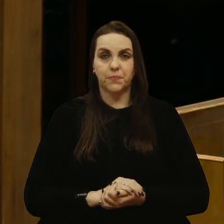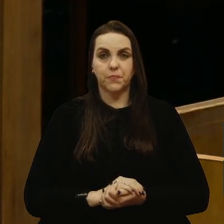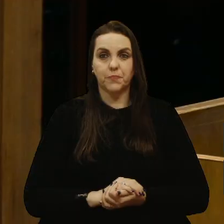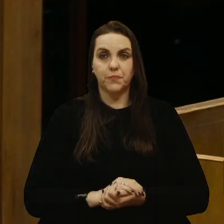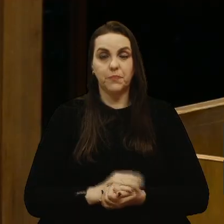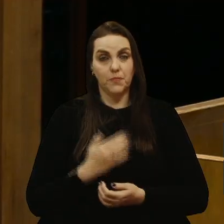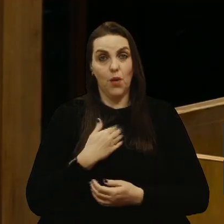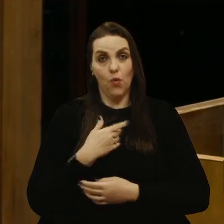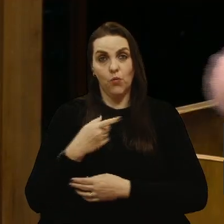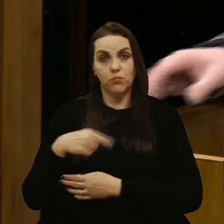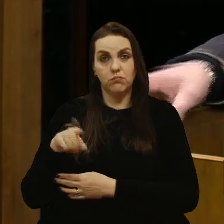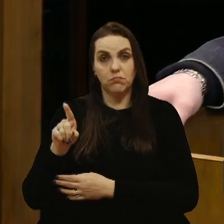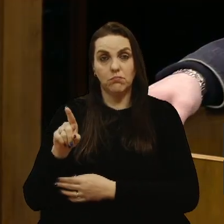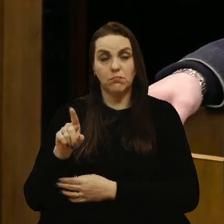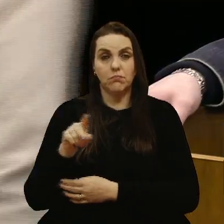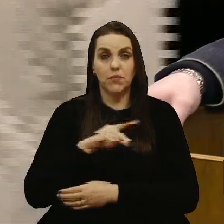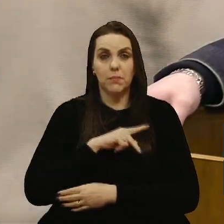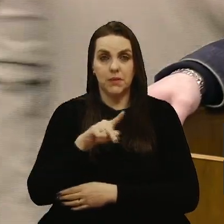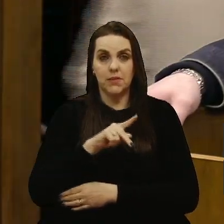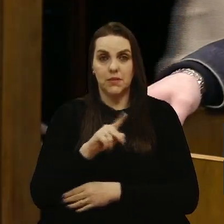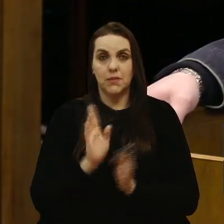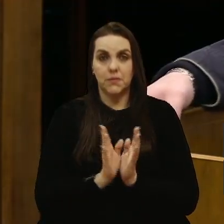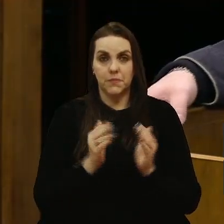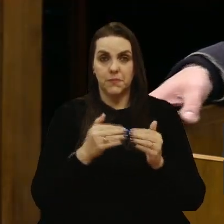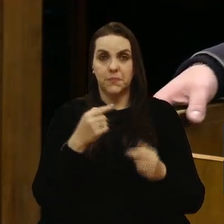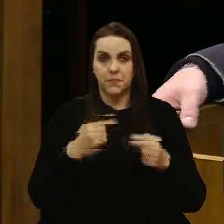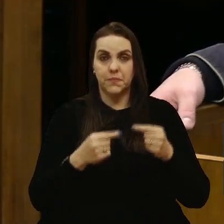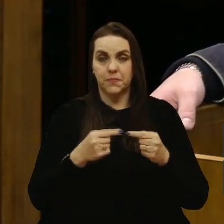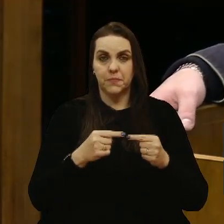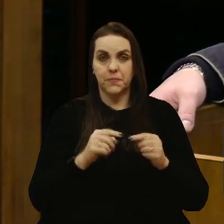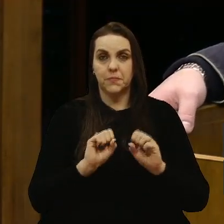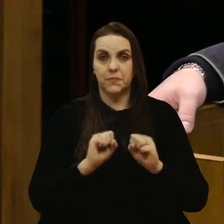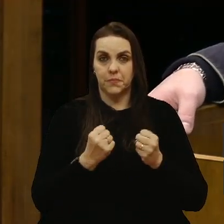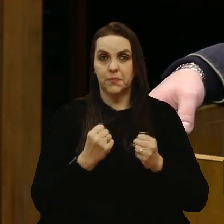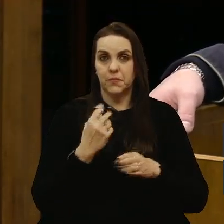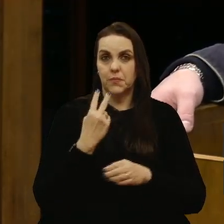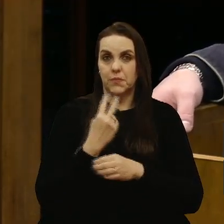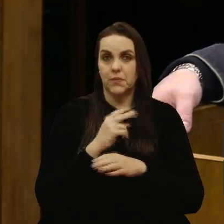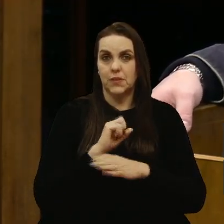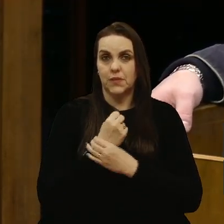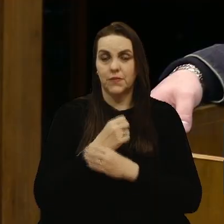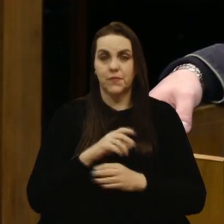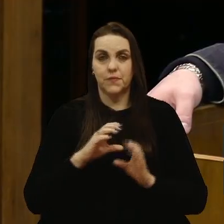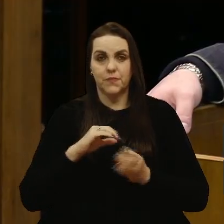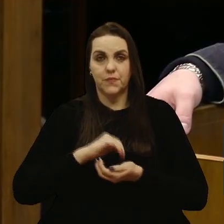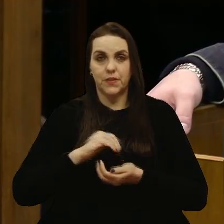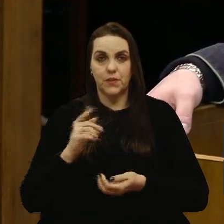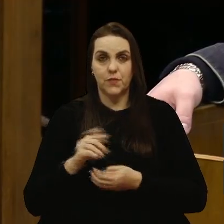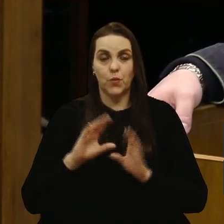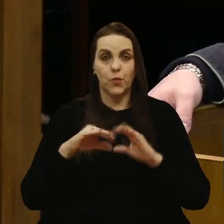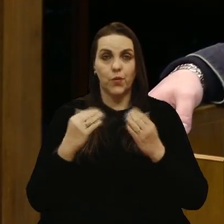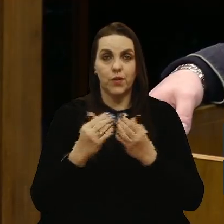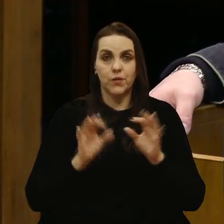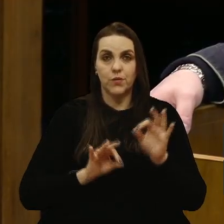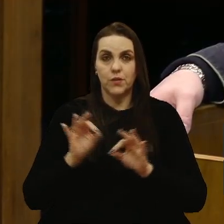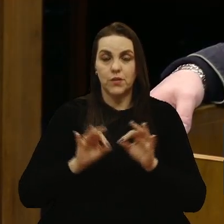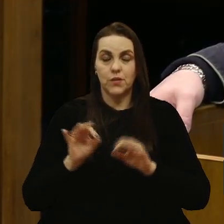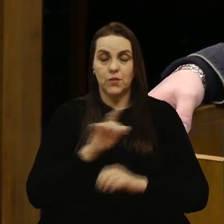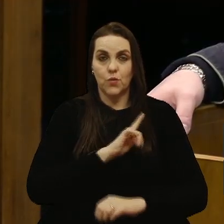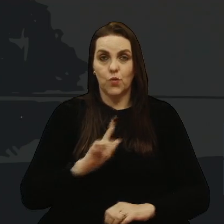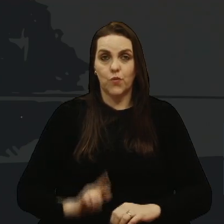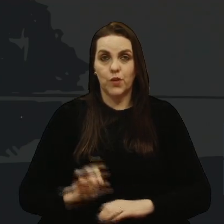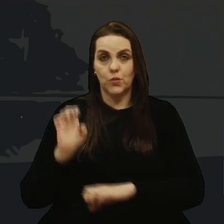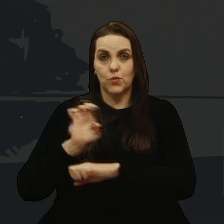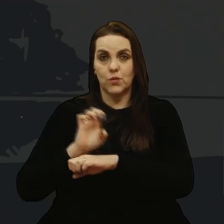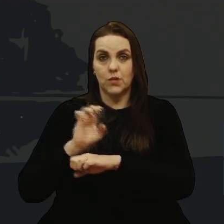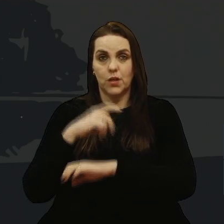Estive lá na condição de presidente da Frente Parlamentar de Proteção e Defesa Civil. Esse congresso ele foi organizado pelo governo do estado do Rio Grande do Sul, por meio